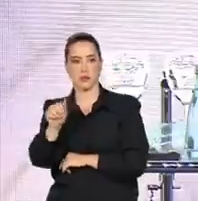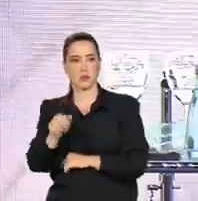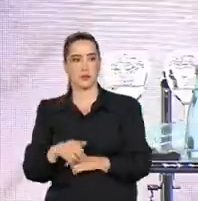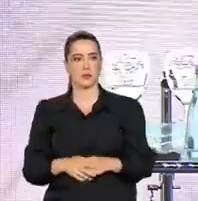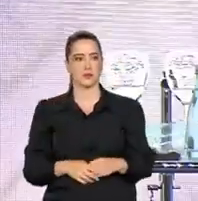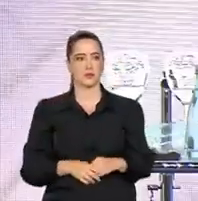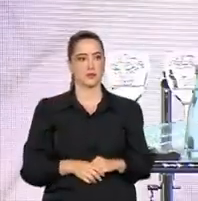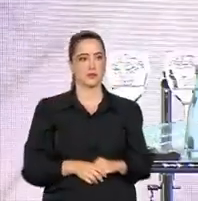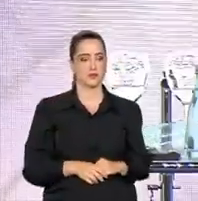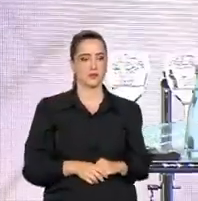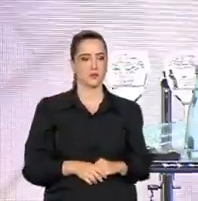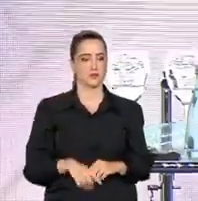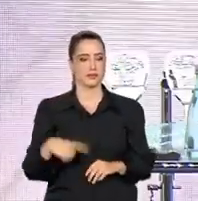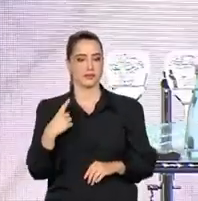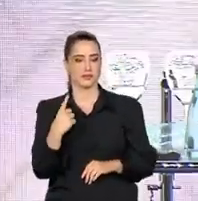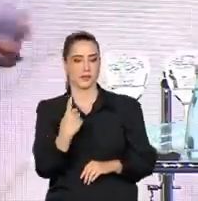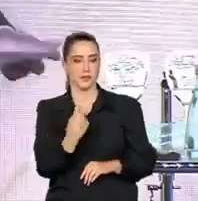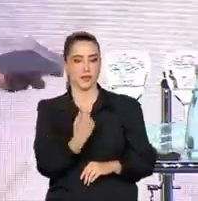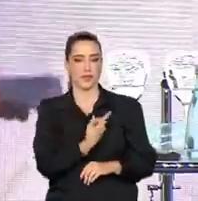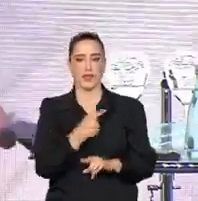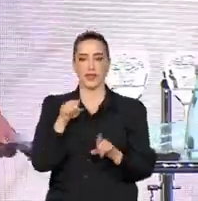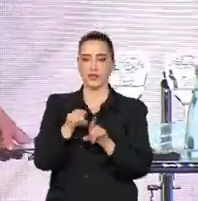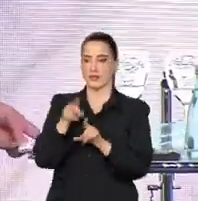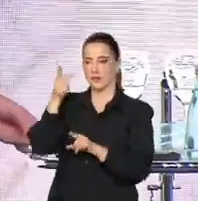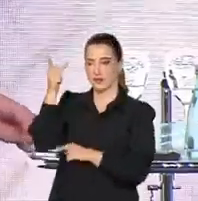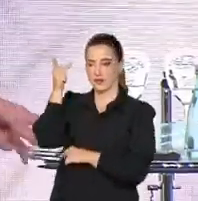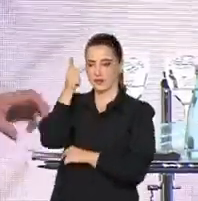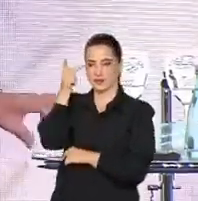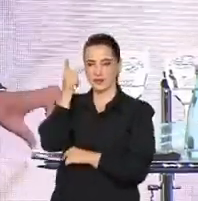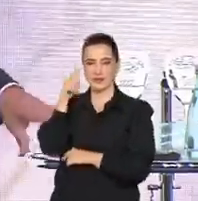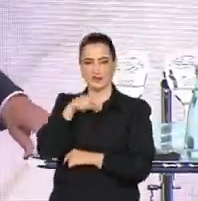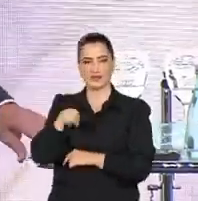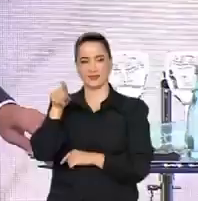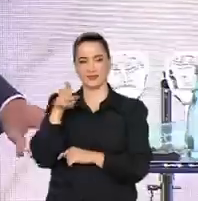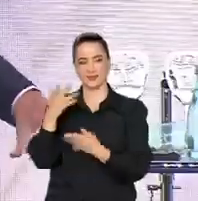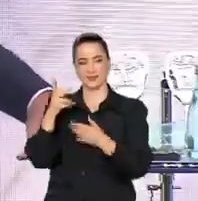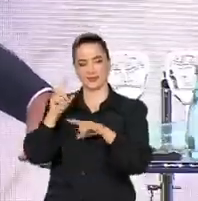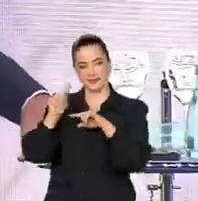Ferraz, Vasconcelos, em São Paulo. Saudar aqui a